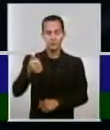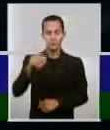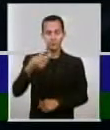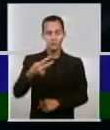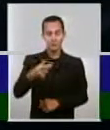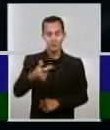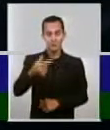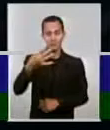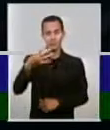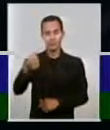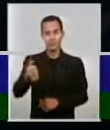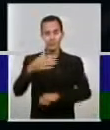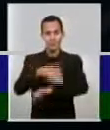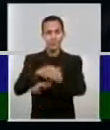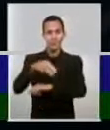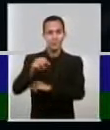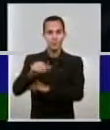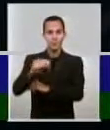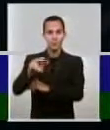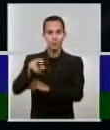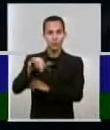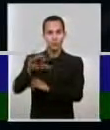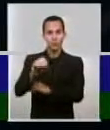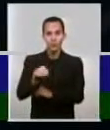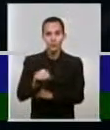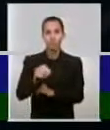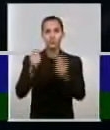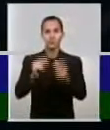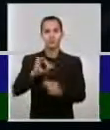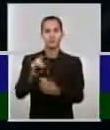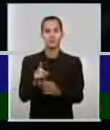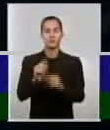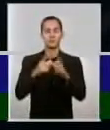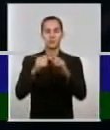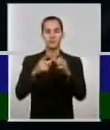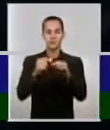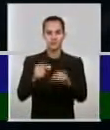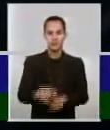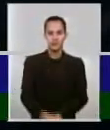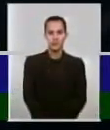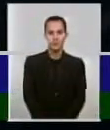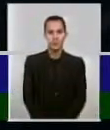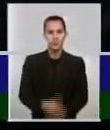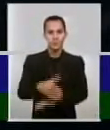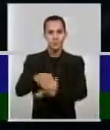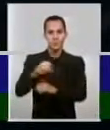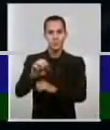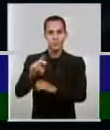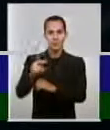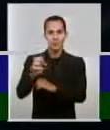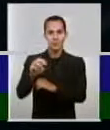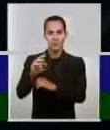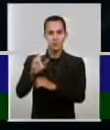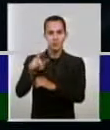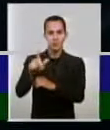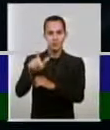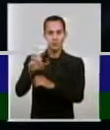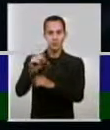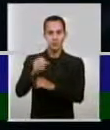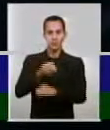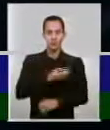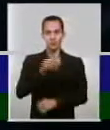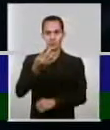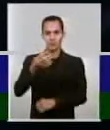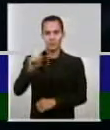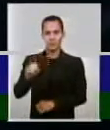1241 e Rua Mercúrio, com Rua Abadia Silva, no bairro Jardim Brasília. na rua Hércules, em frente aos números